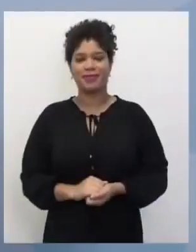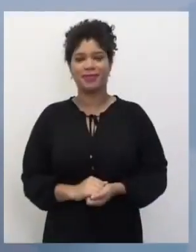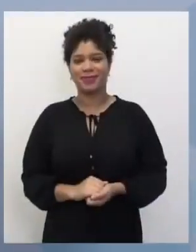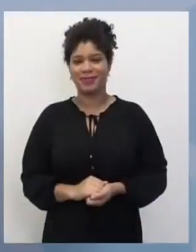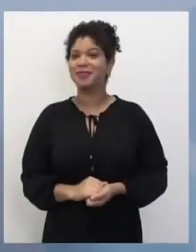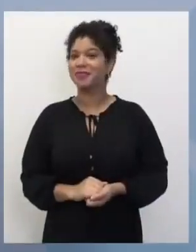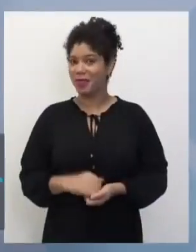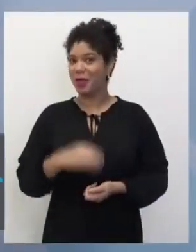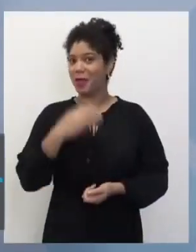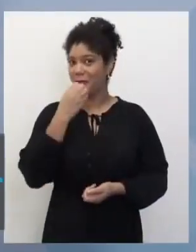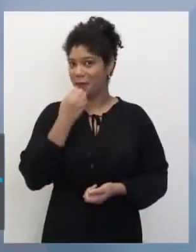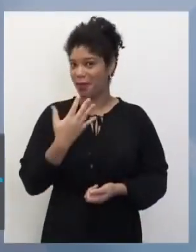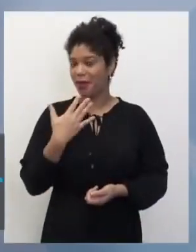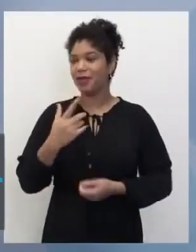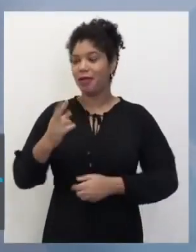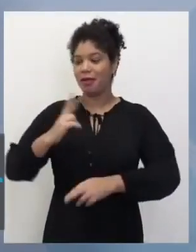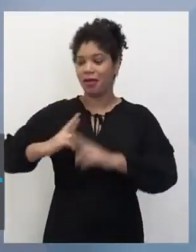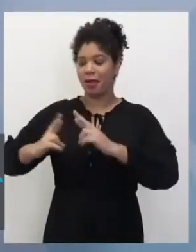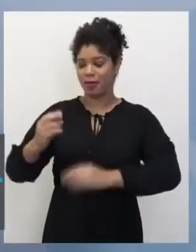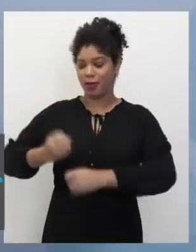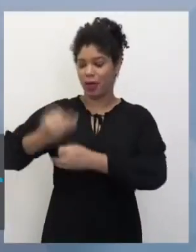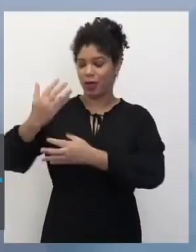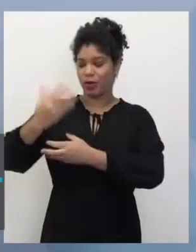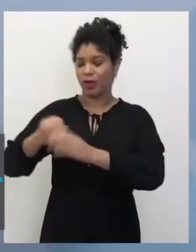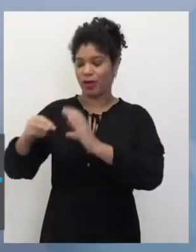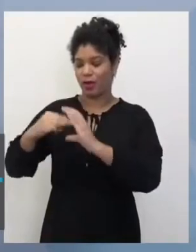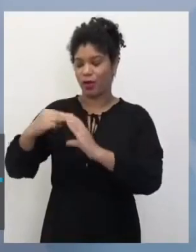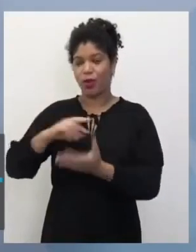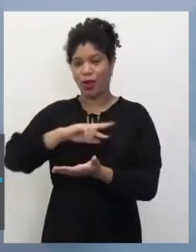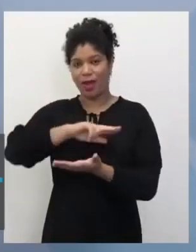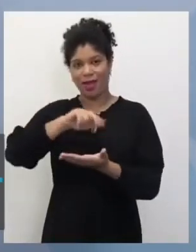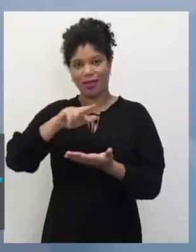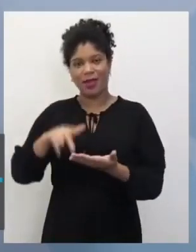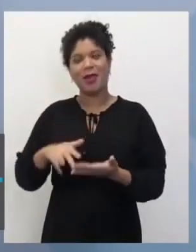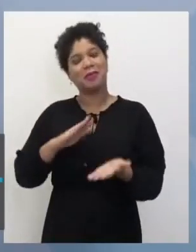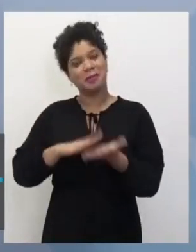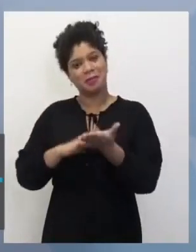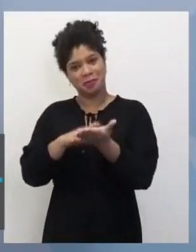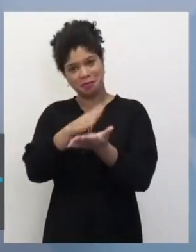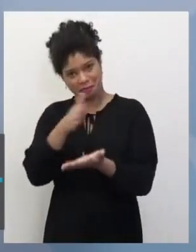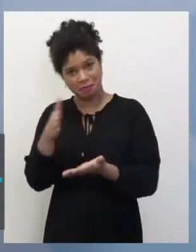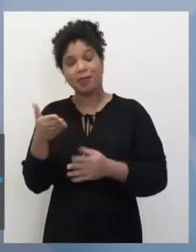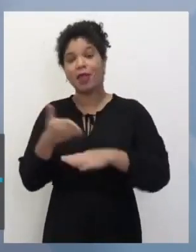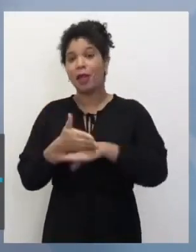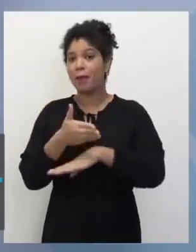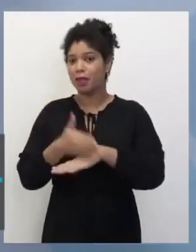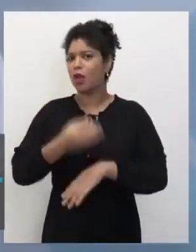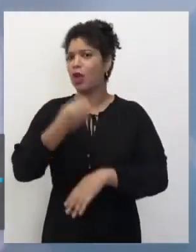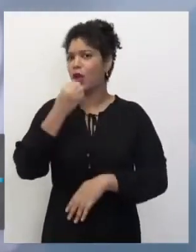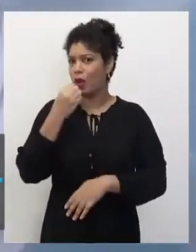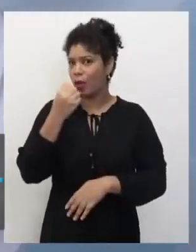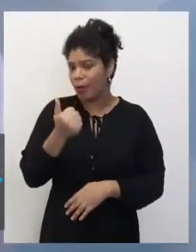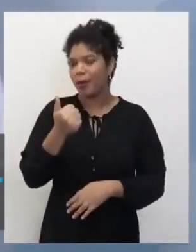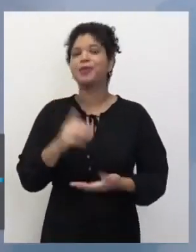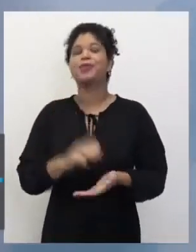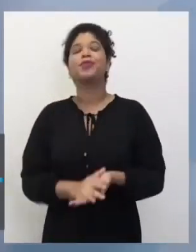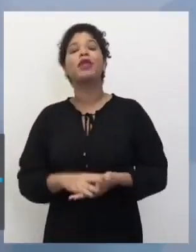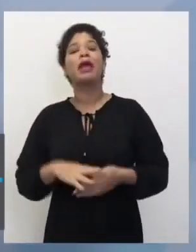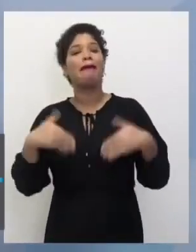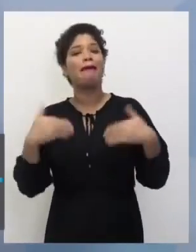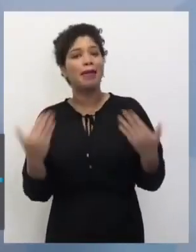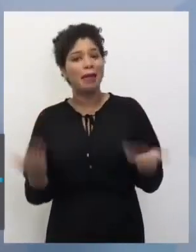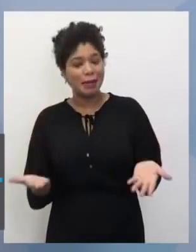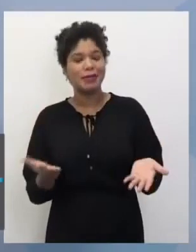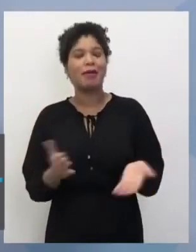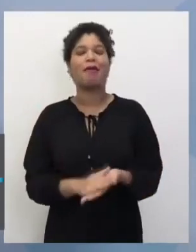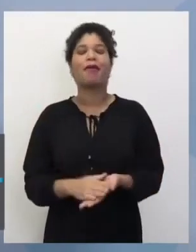Nossa, olha, professora, muitas interações aqui, viu? Parabéns, pessoal que está interagindo aí. Muito bem, eu vou citar algumas interações aqui